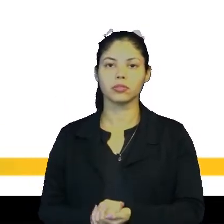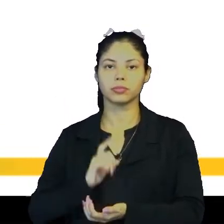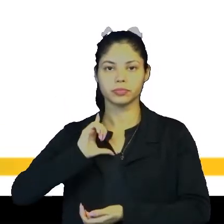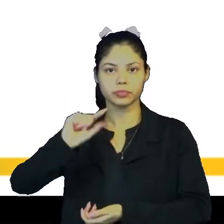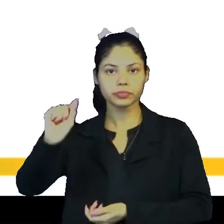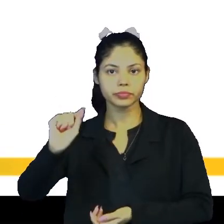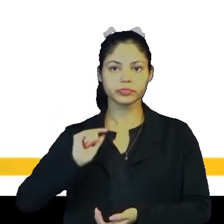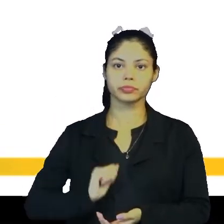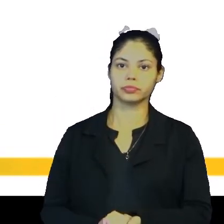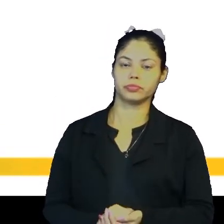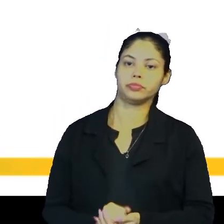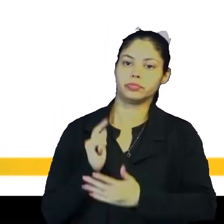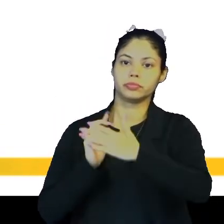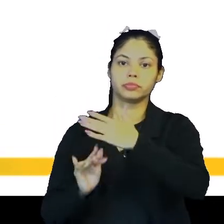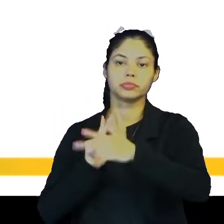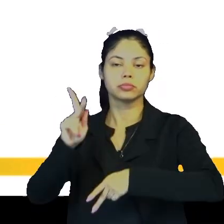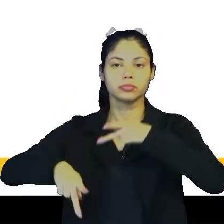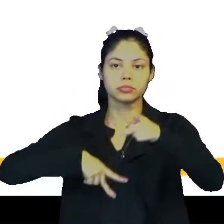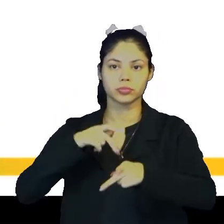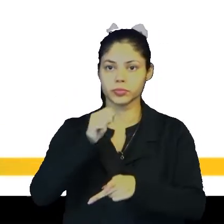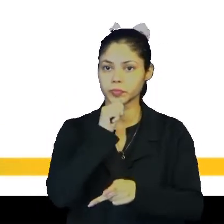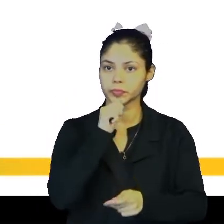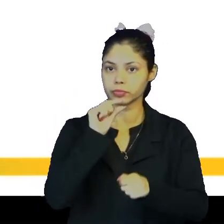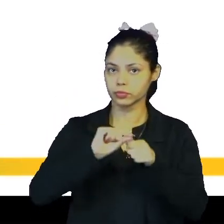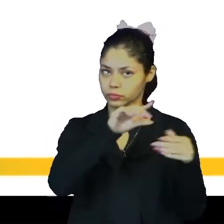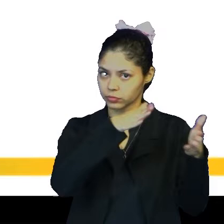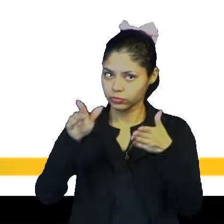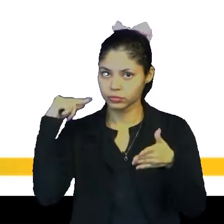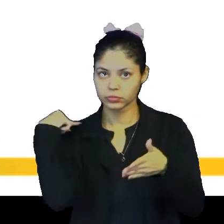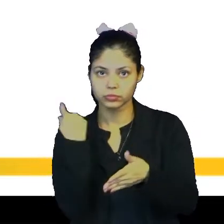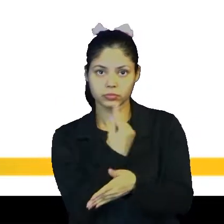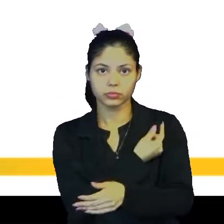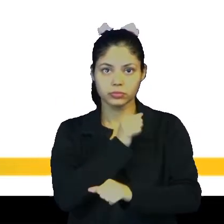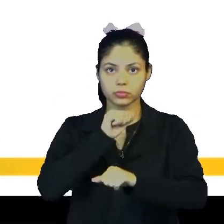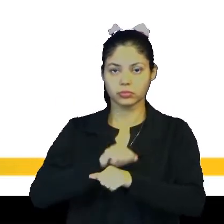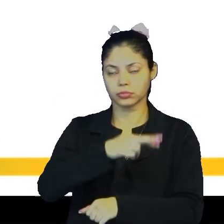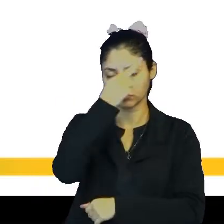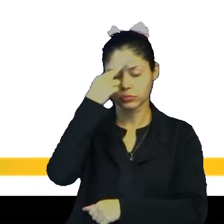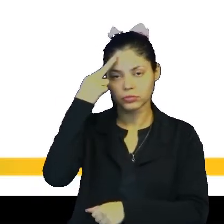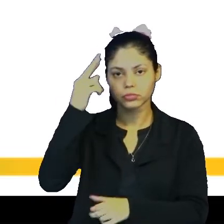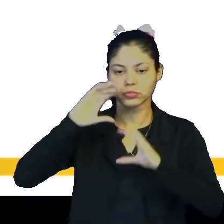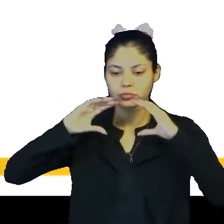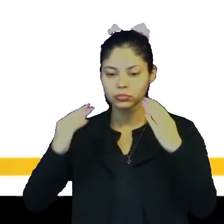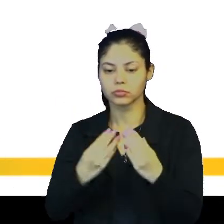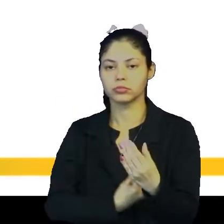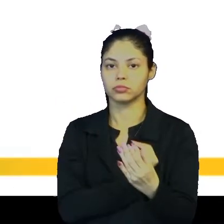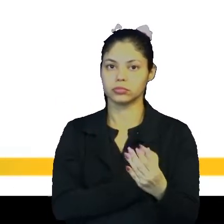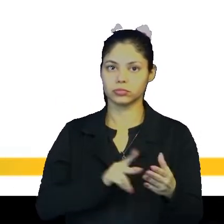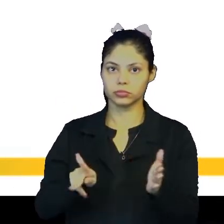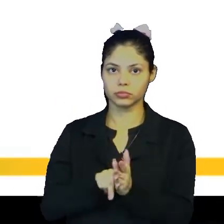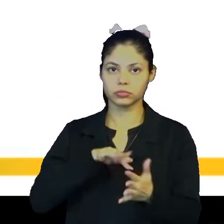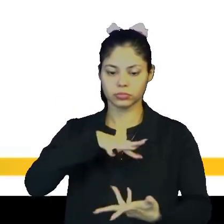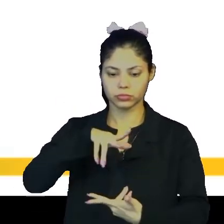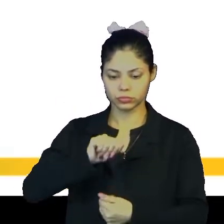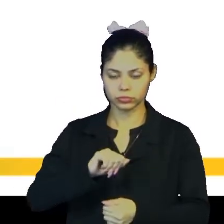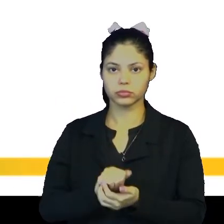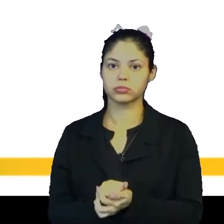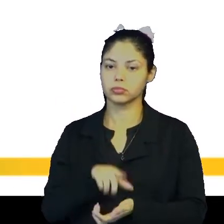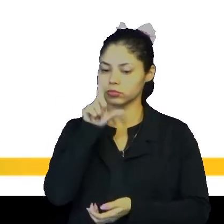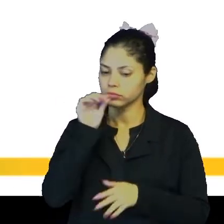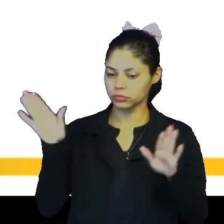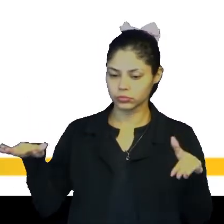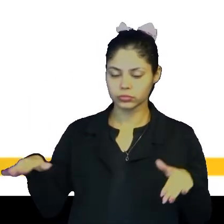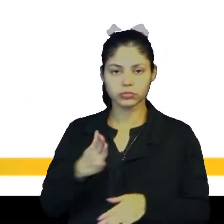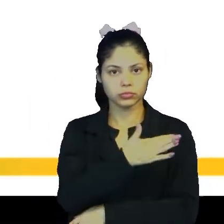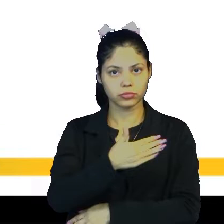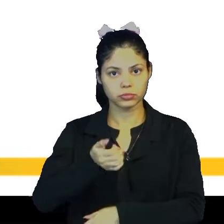deslocamento. As migrações populacionais fazem parte da história dos seres vivos que habitam o planeta, desde aves,